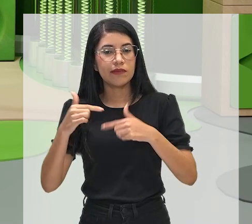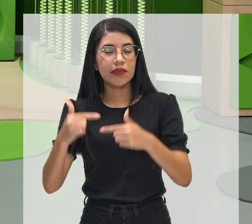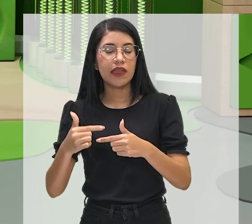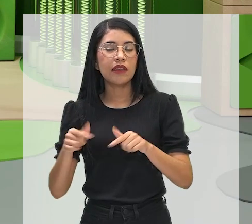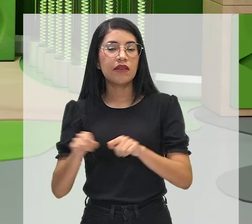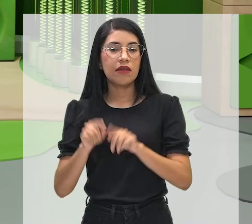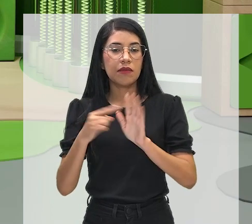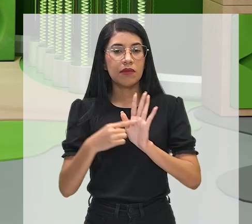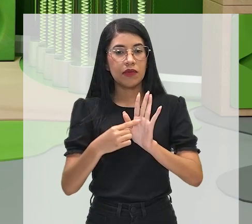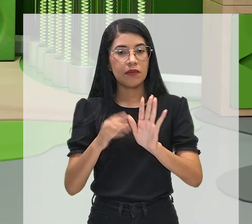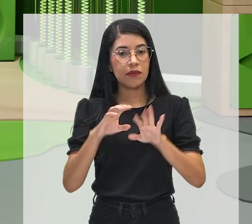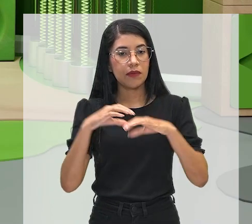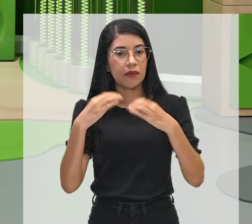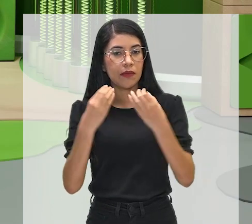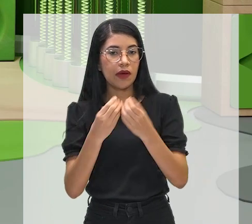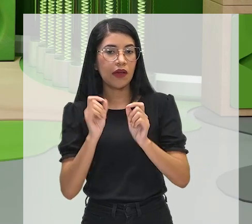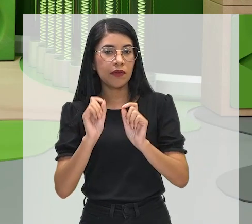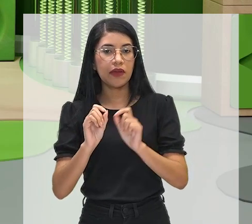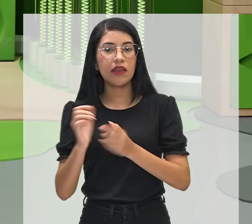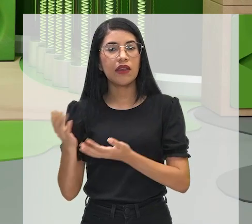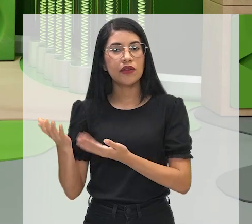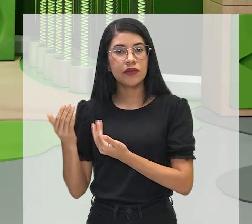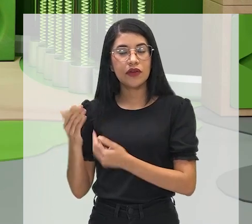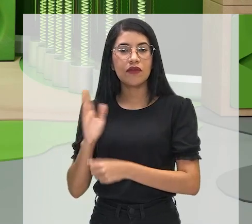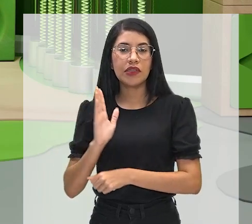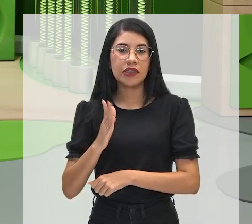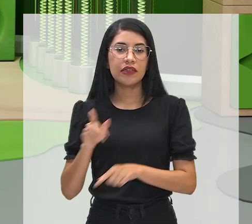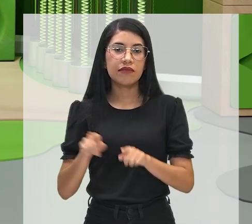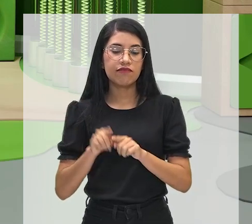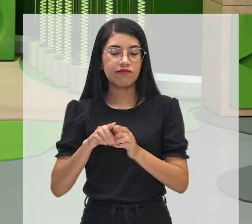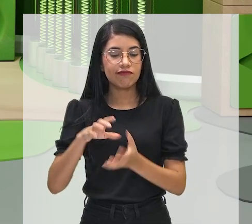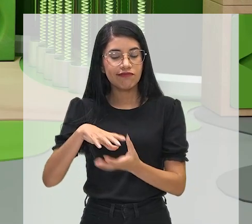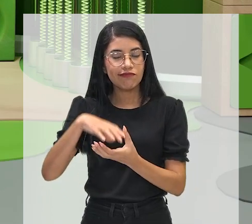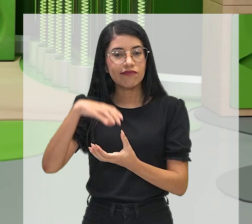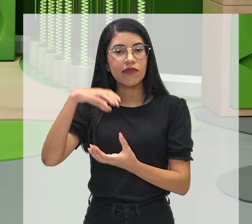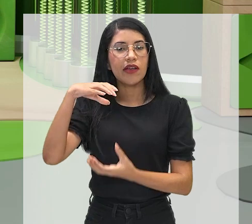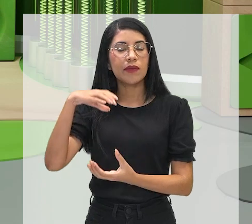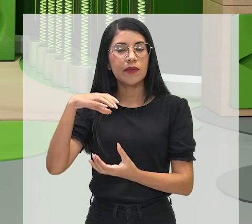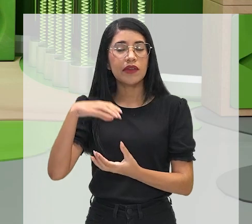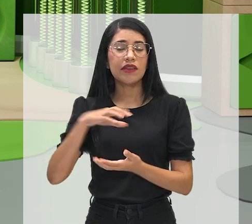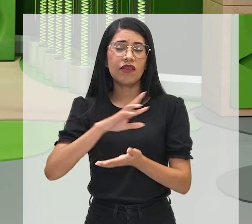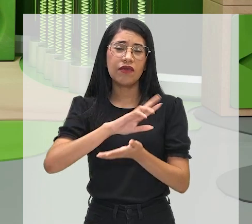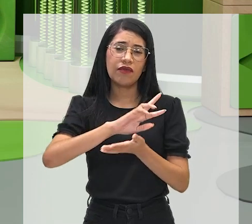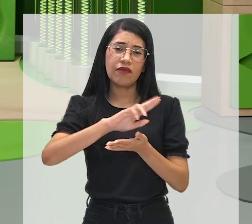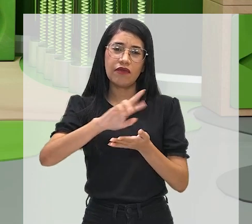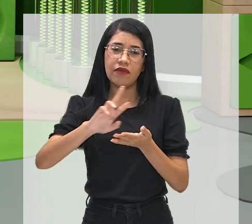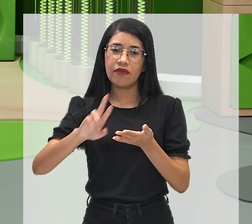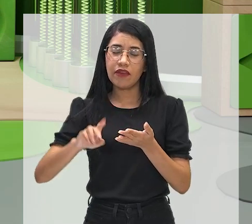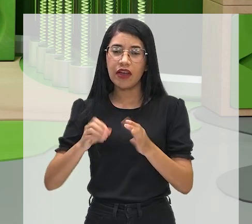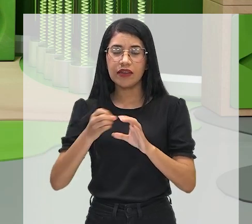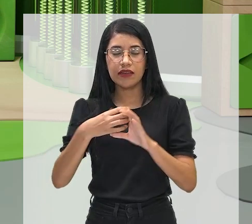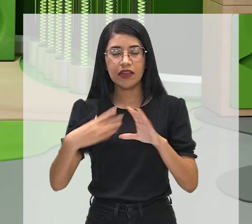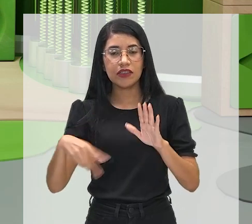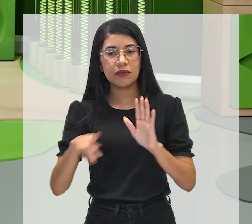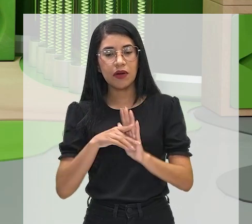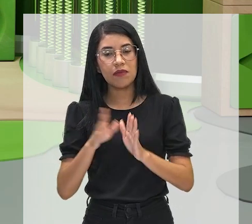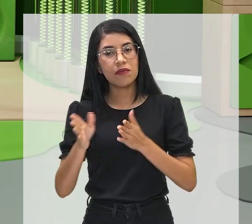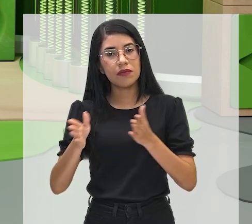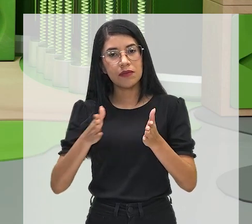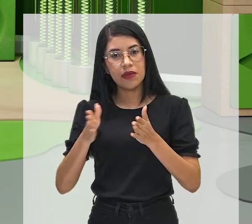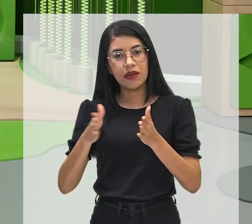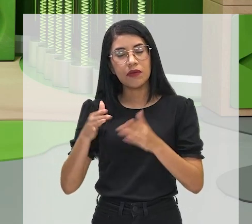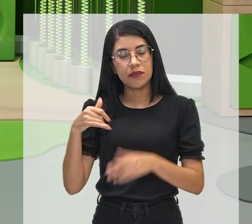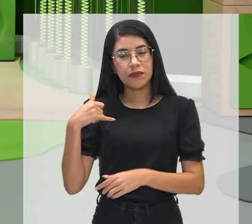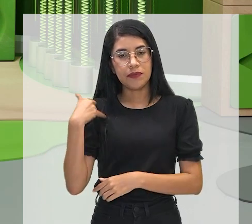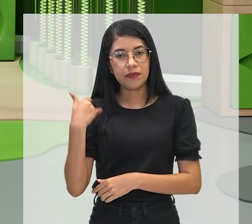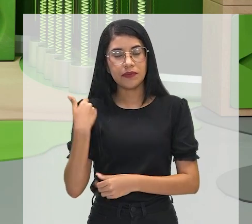aquela comunidade que agora ele já é um jovem ou um adulto. Enfim, então são muitas coisas que marcam esse período, né?